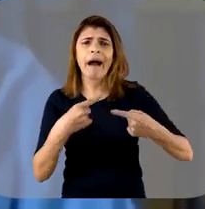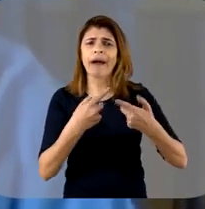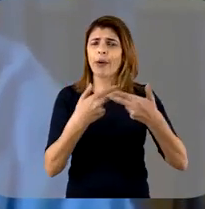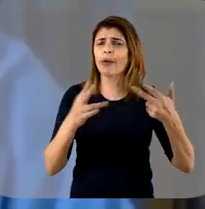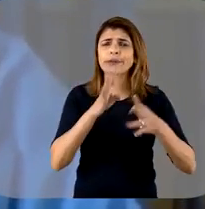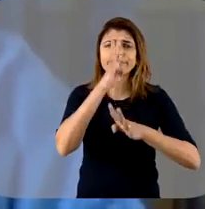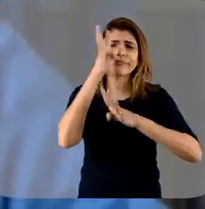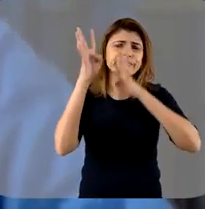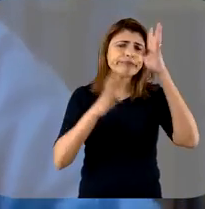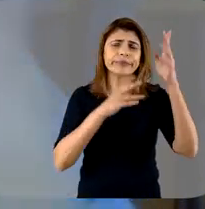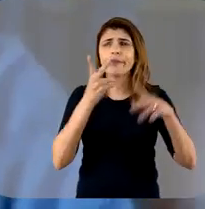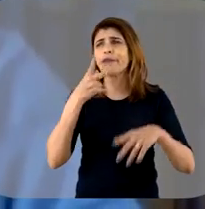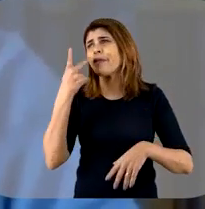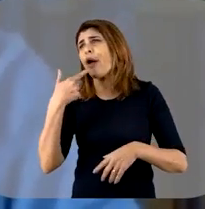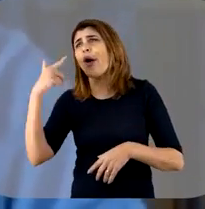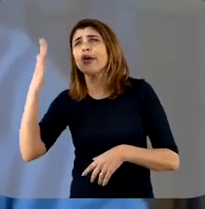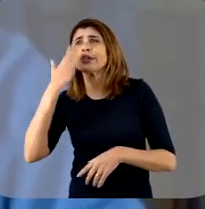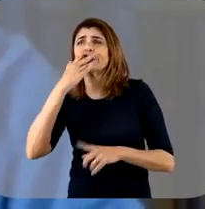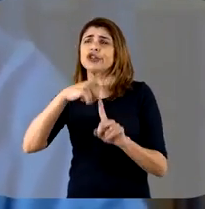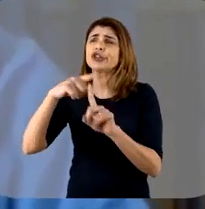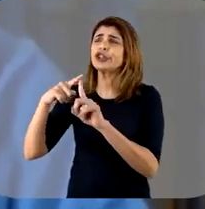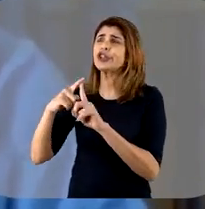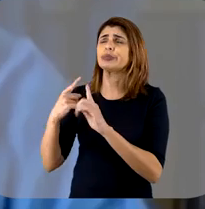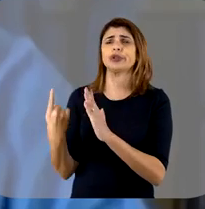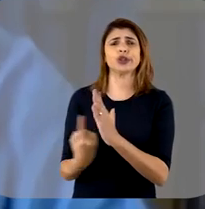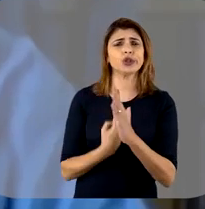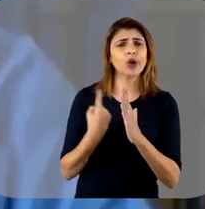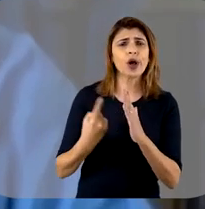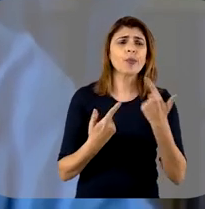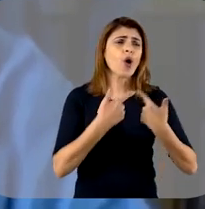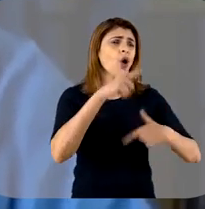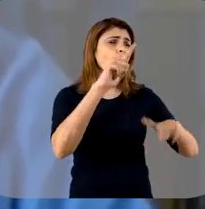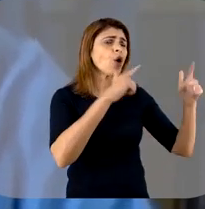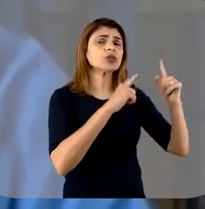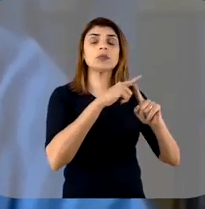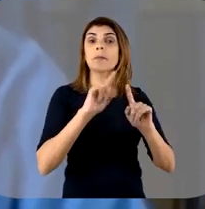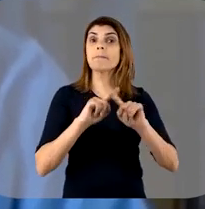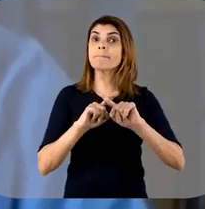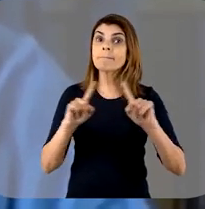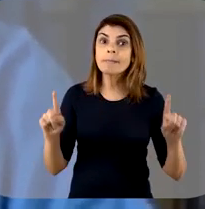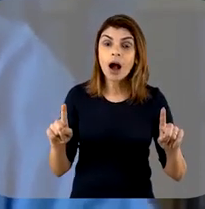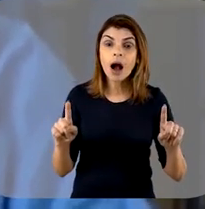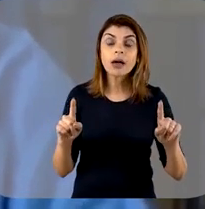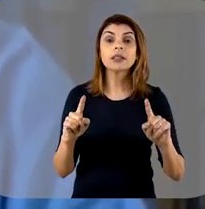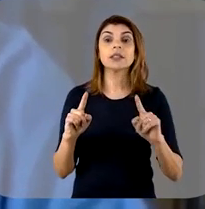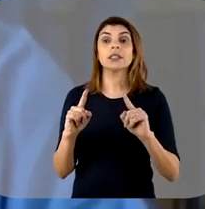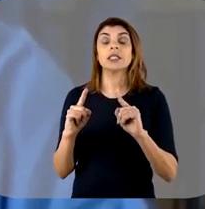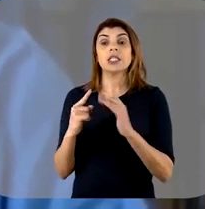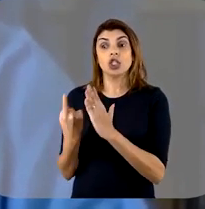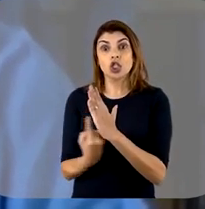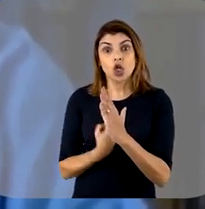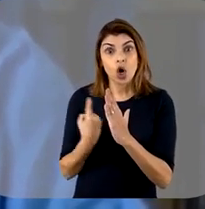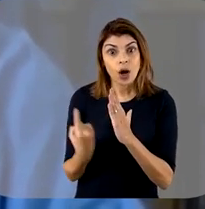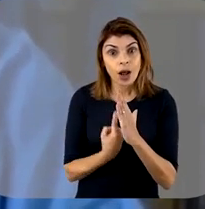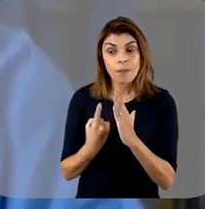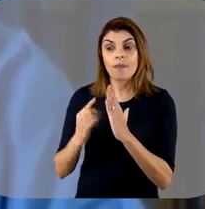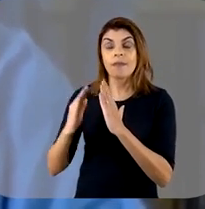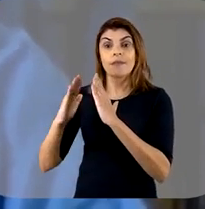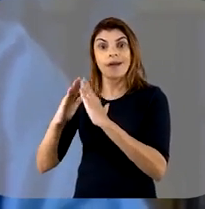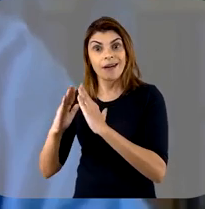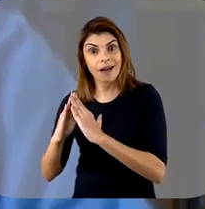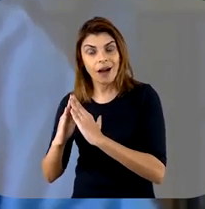coisas, outros tipos de isolamento, outros tipos de tal, mas o isolamento social, né, é